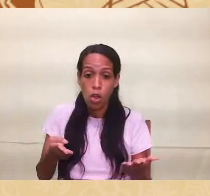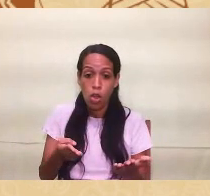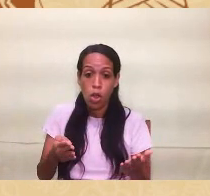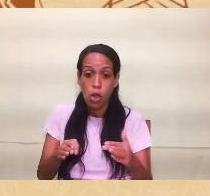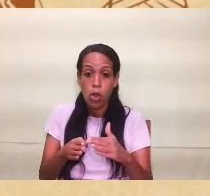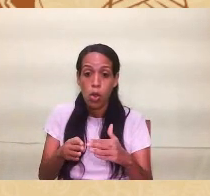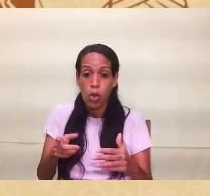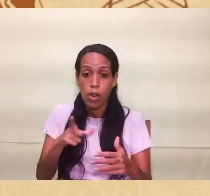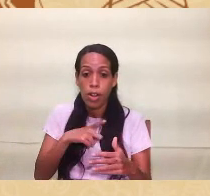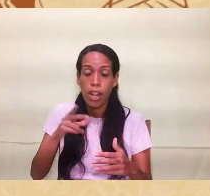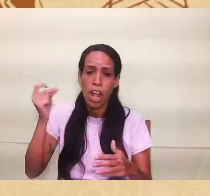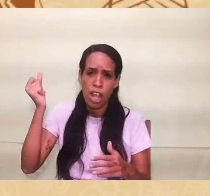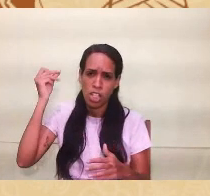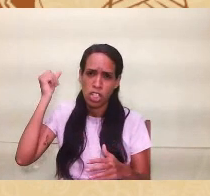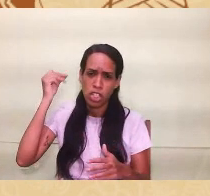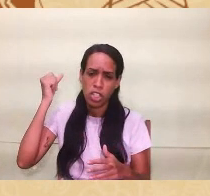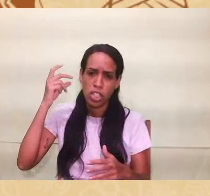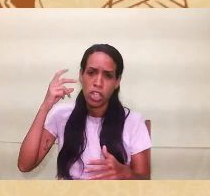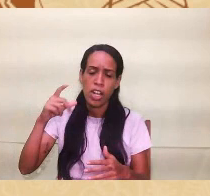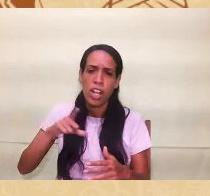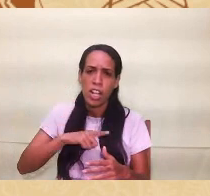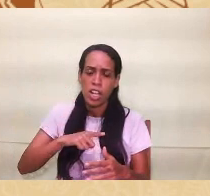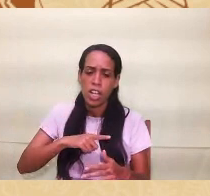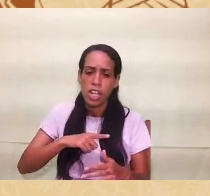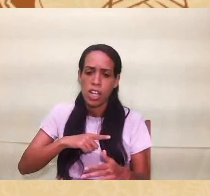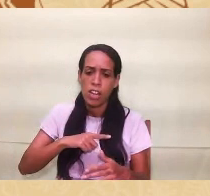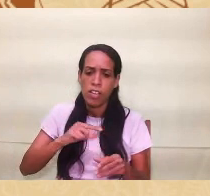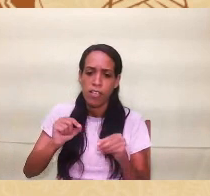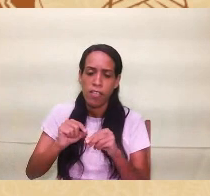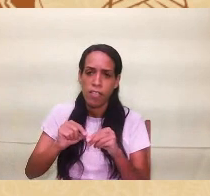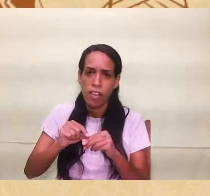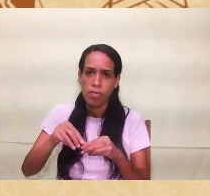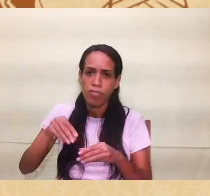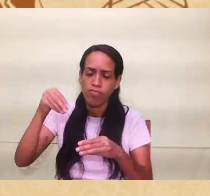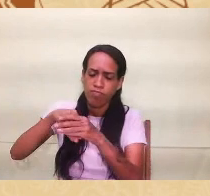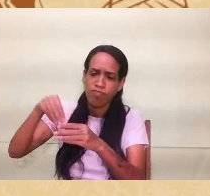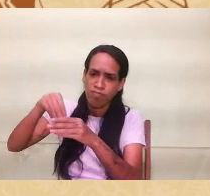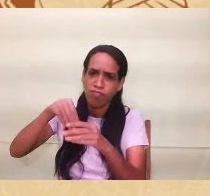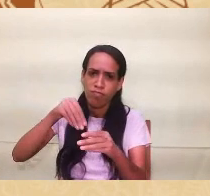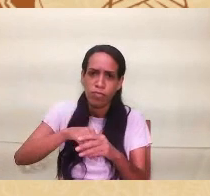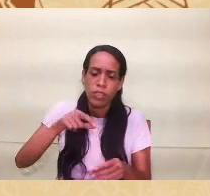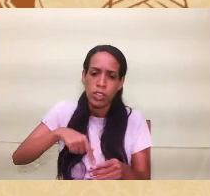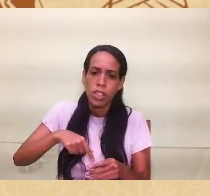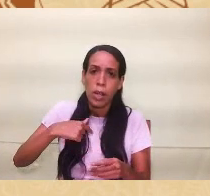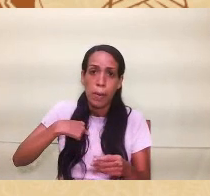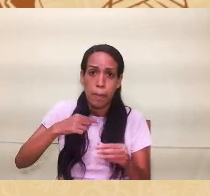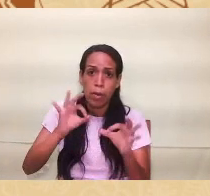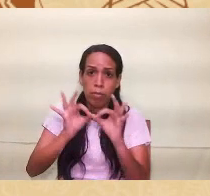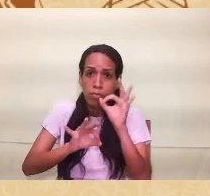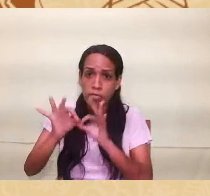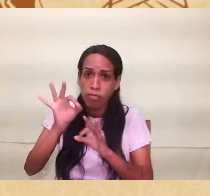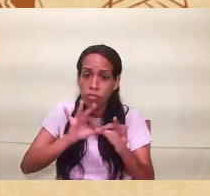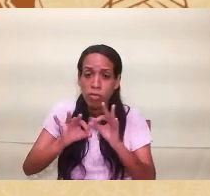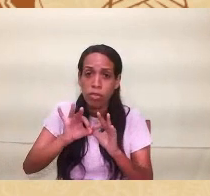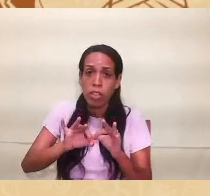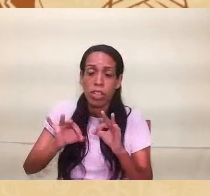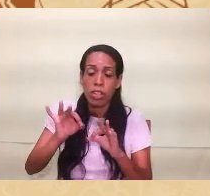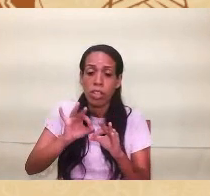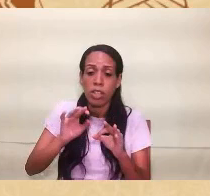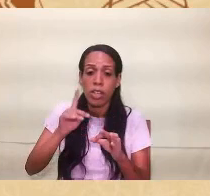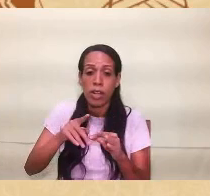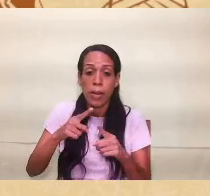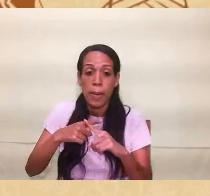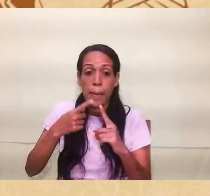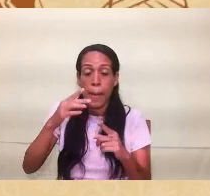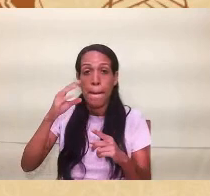que vêm de lá atrás. E uma coisa já faz parte da nossa cosmologia. Na minha criação, você não tem inferno e